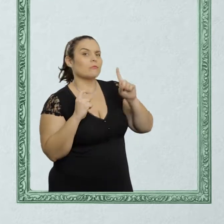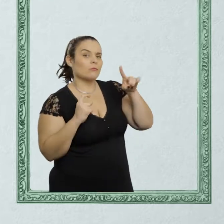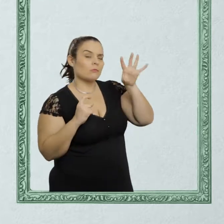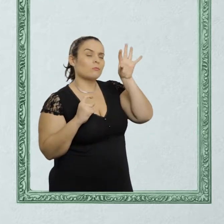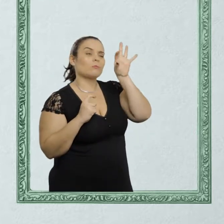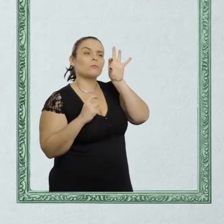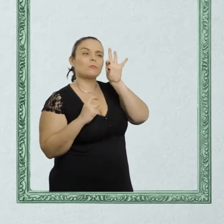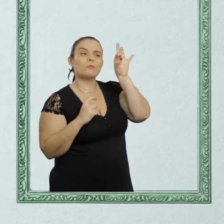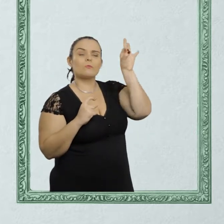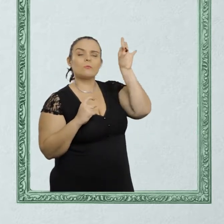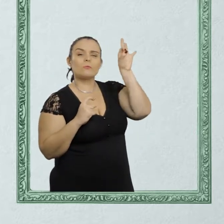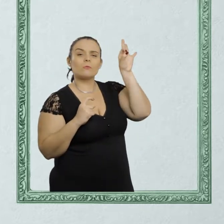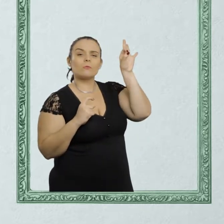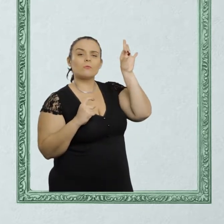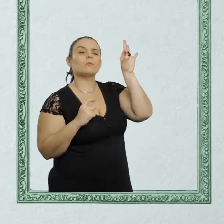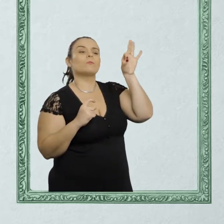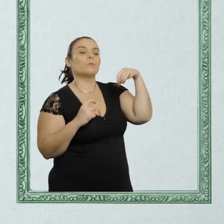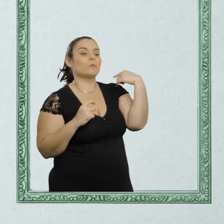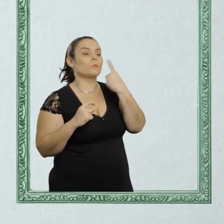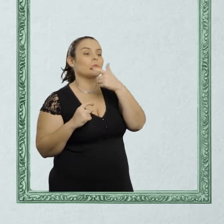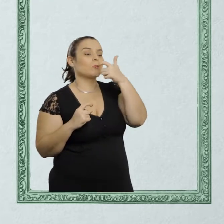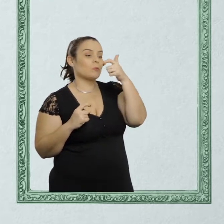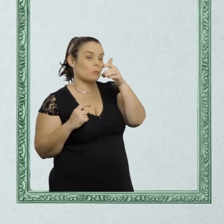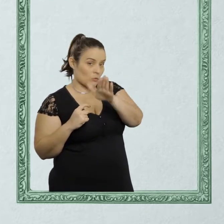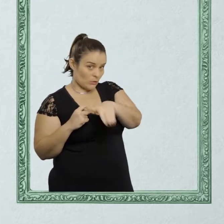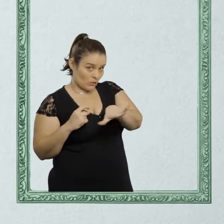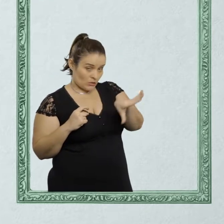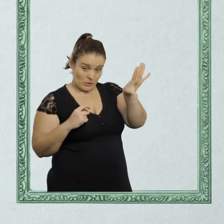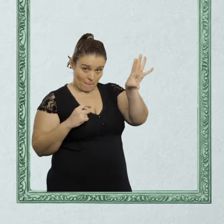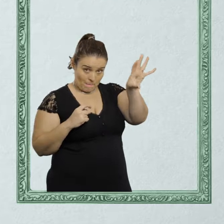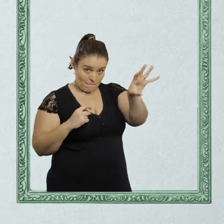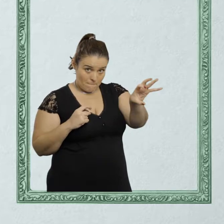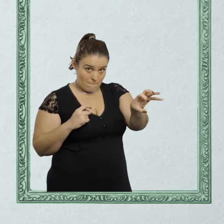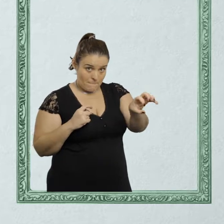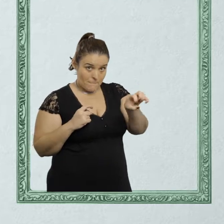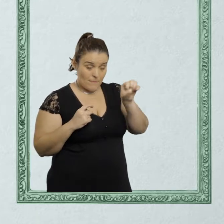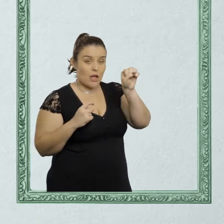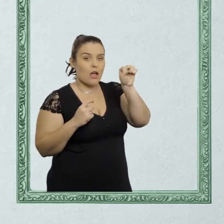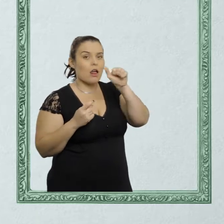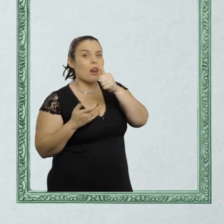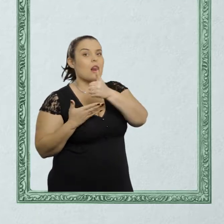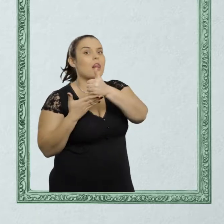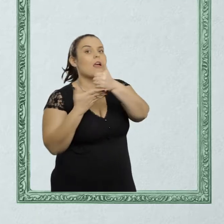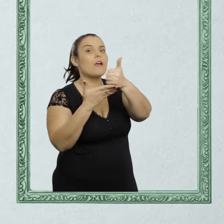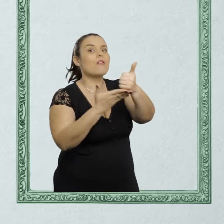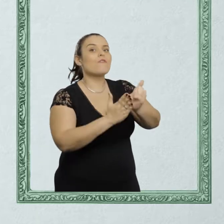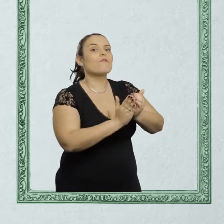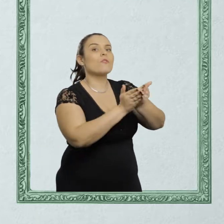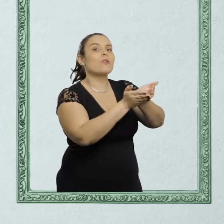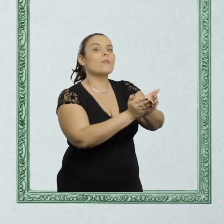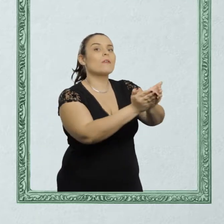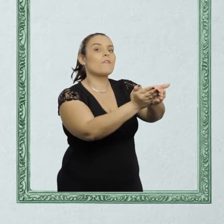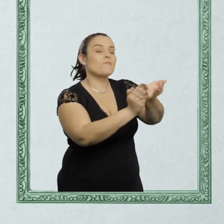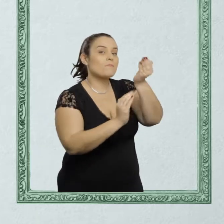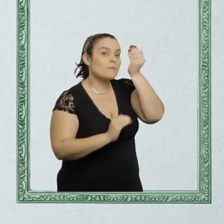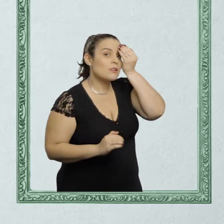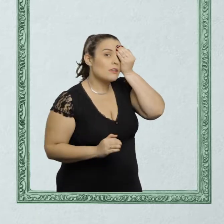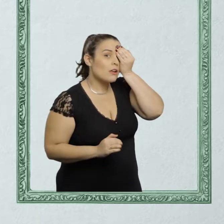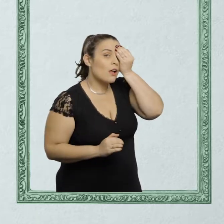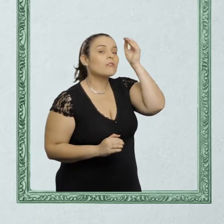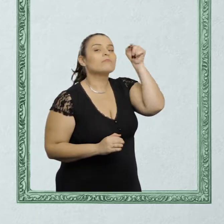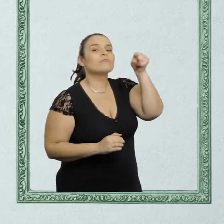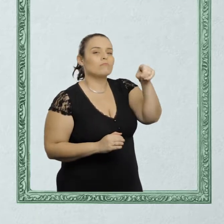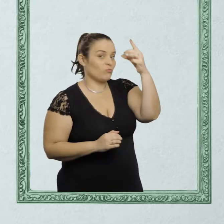ótimo o plano do Barrica. Ele falou: Nós vamos pegar as crianças e levá-las para o navio